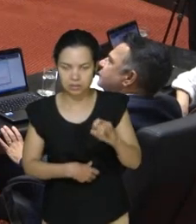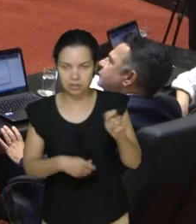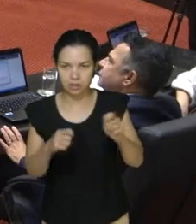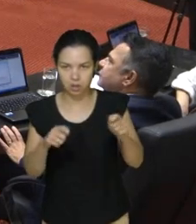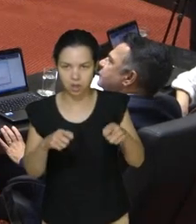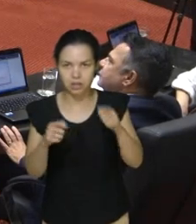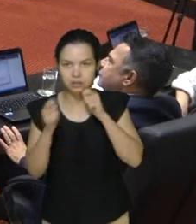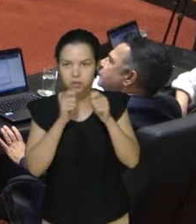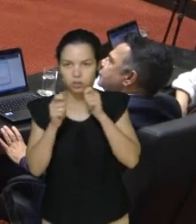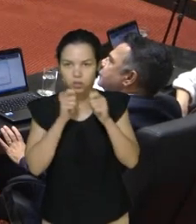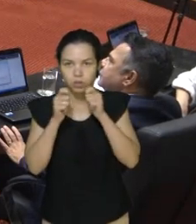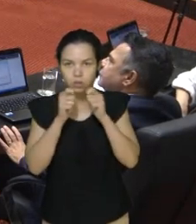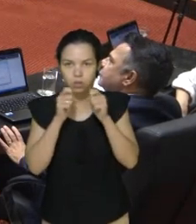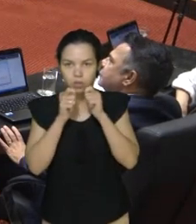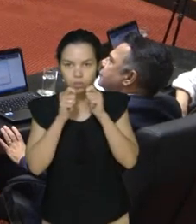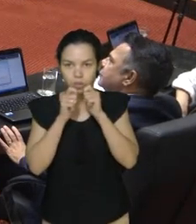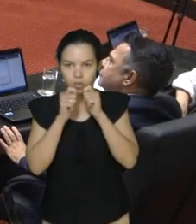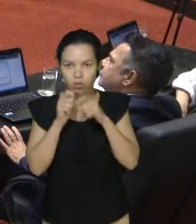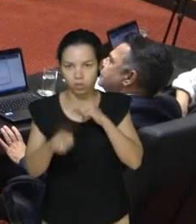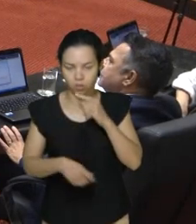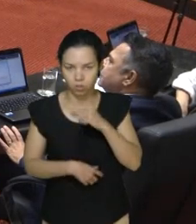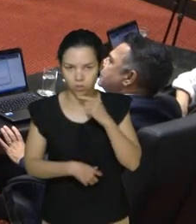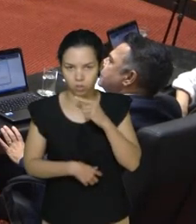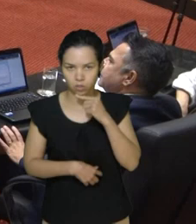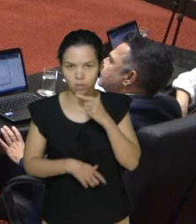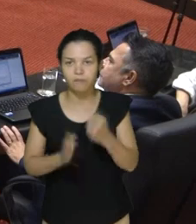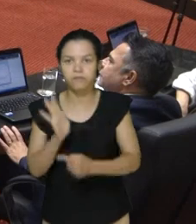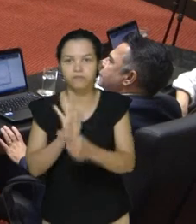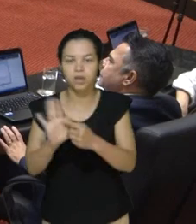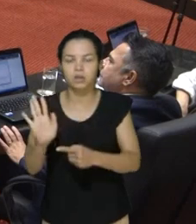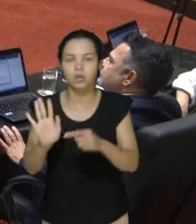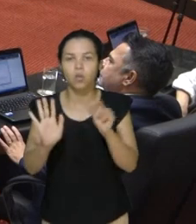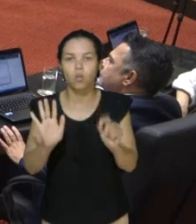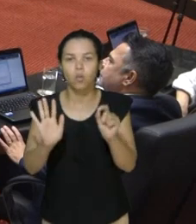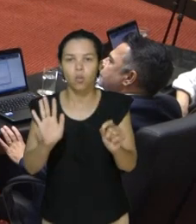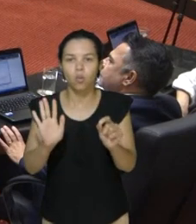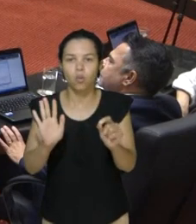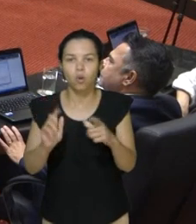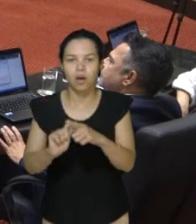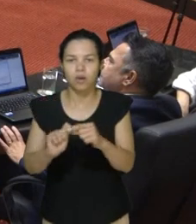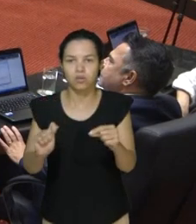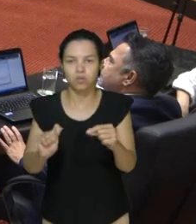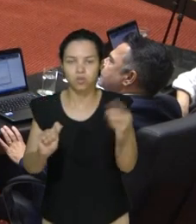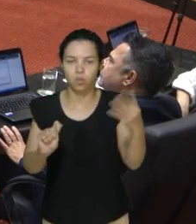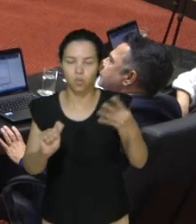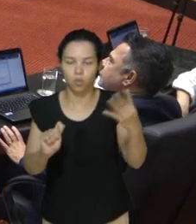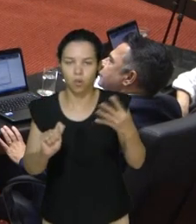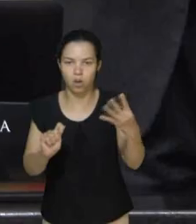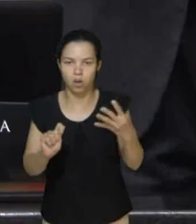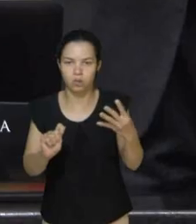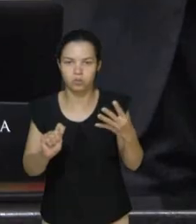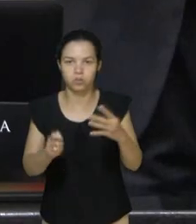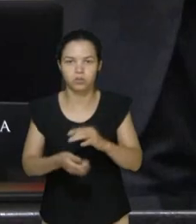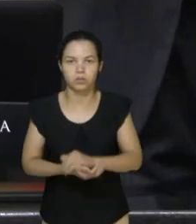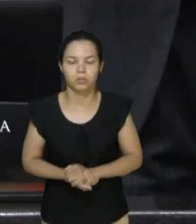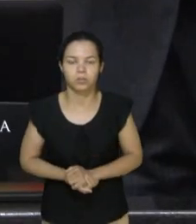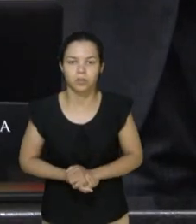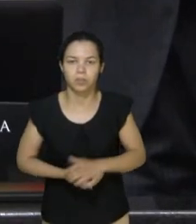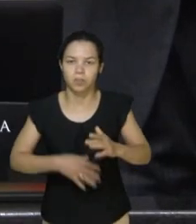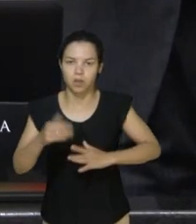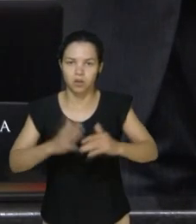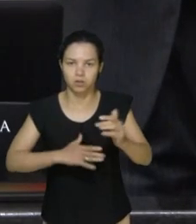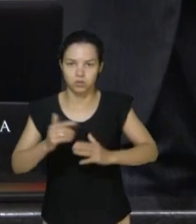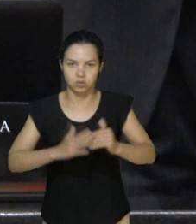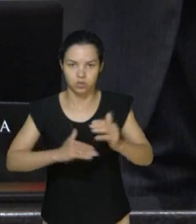assessoria. Não, tudo bem, mas o que foi vetado? O artigo 4º, para coordenar as ações do programa,